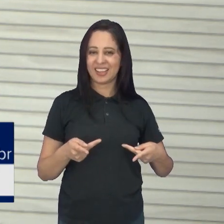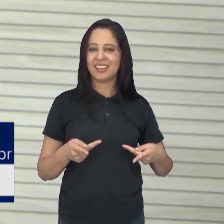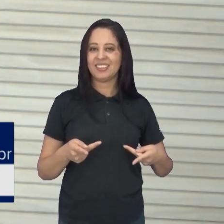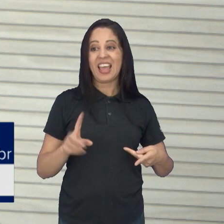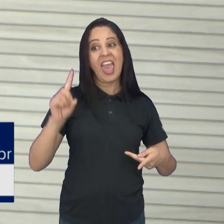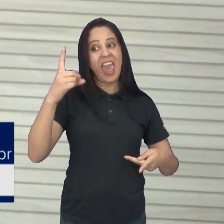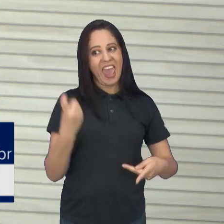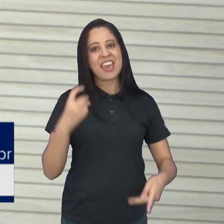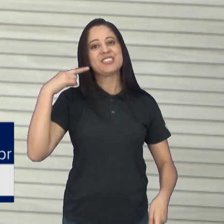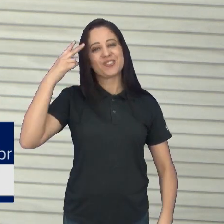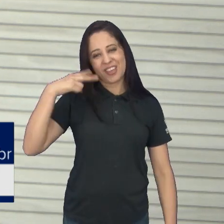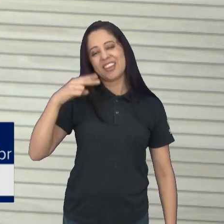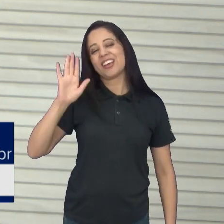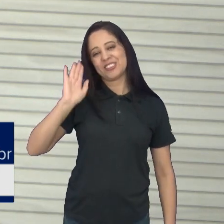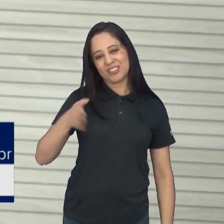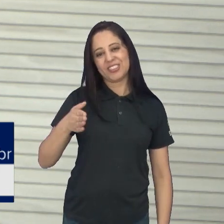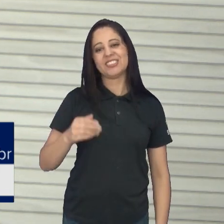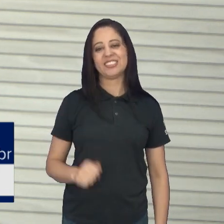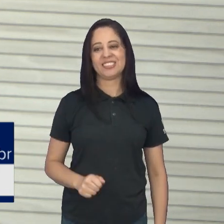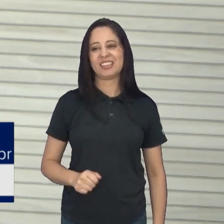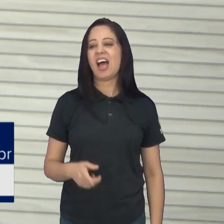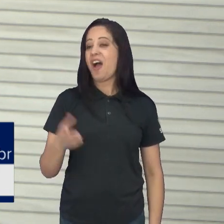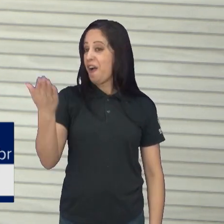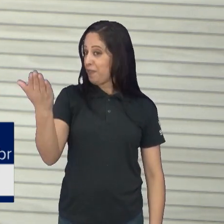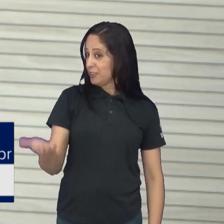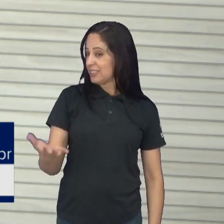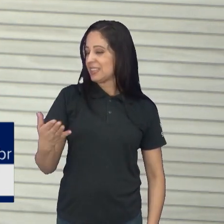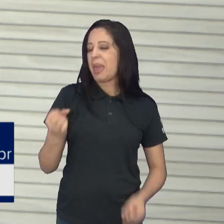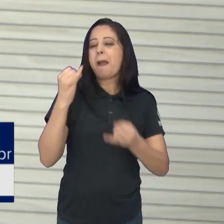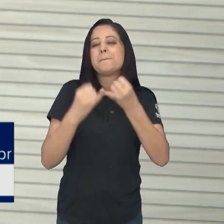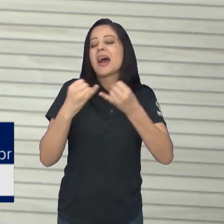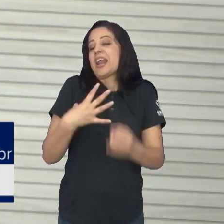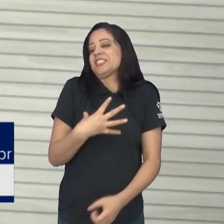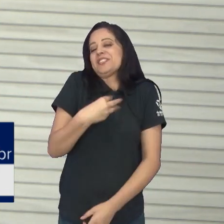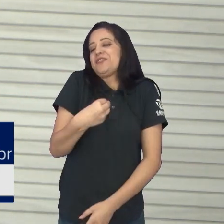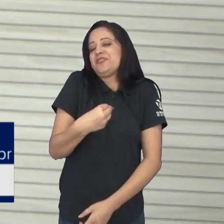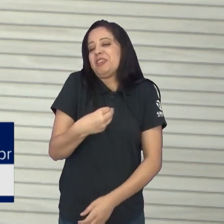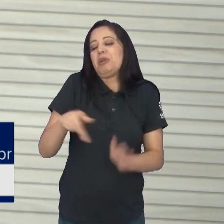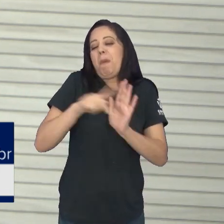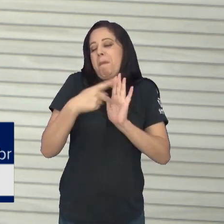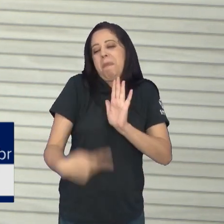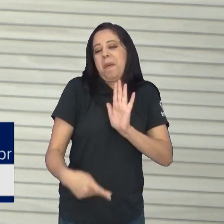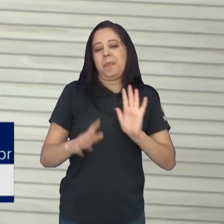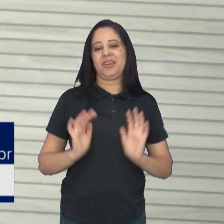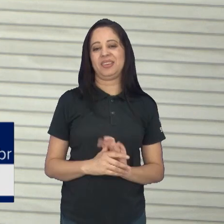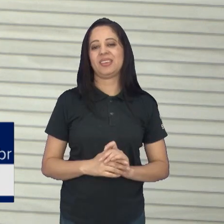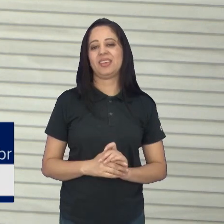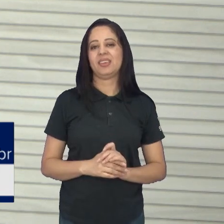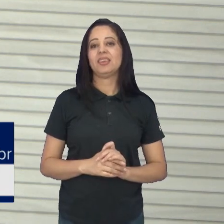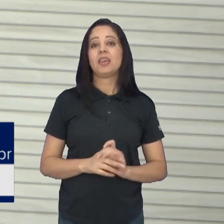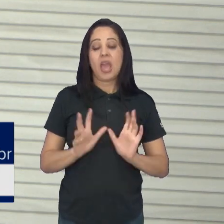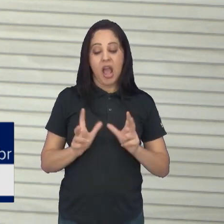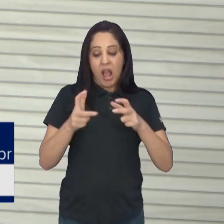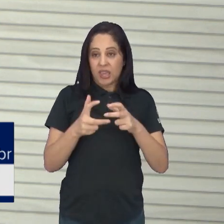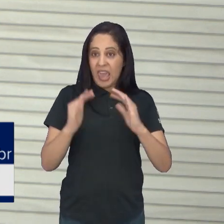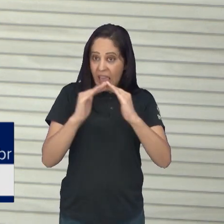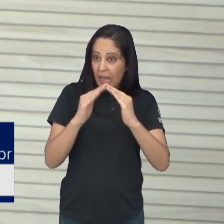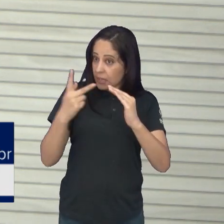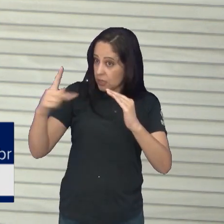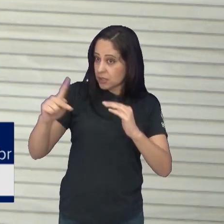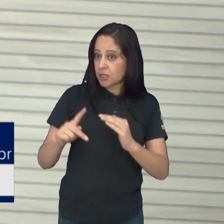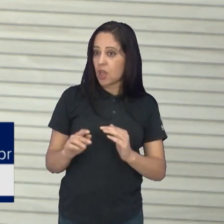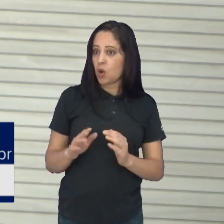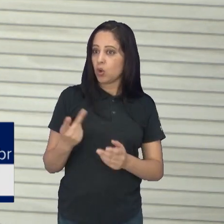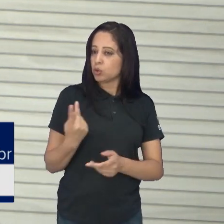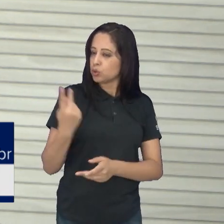sempre vereador também, o bom filho a casa torna. Então, seja muito bem-vindo, essa casa aqui é sua, doutor Elton, nosso irmão em